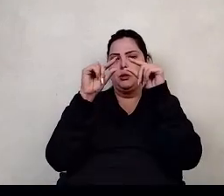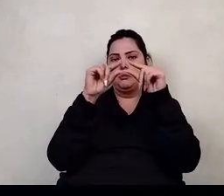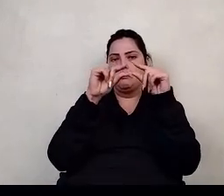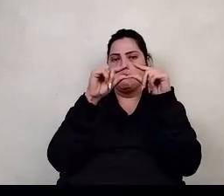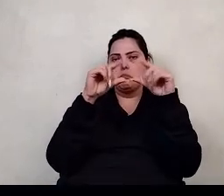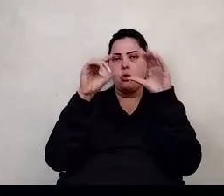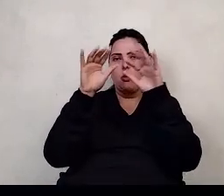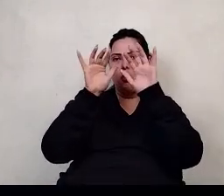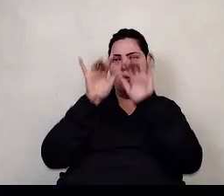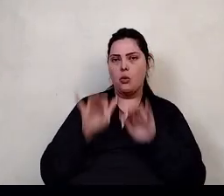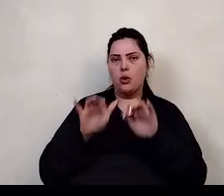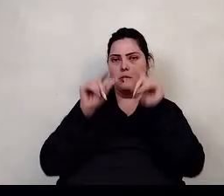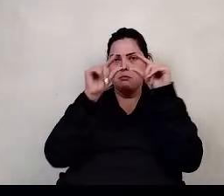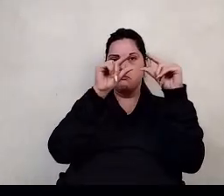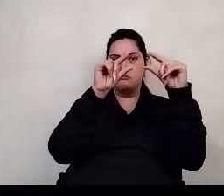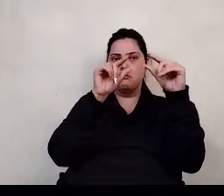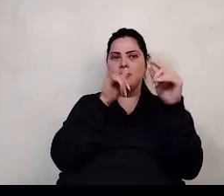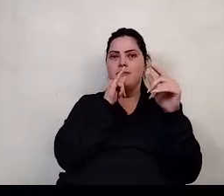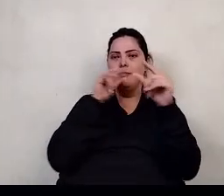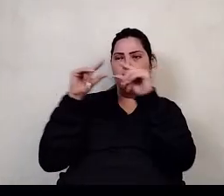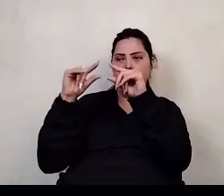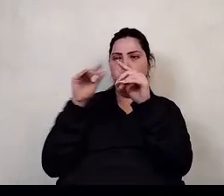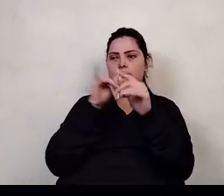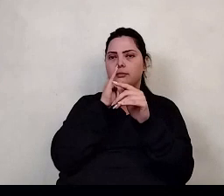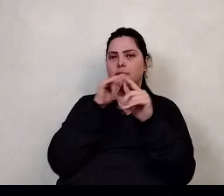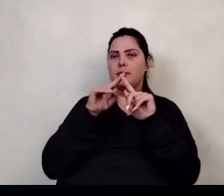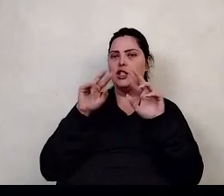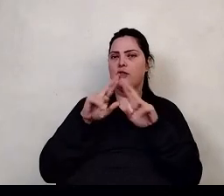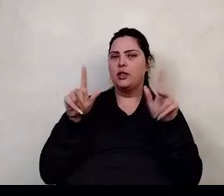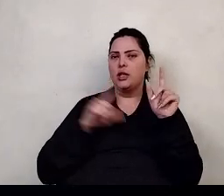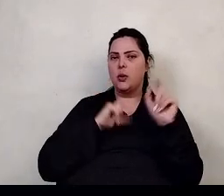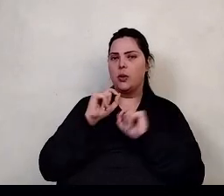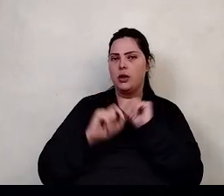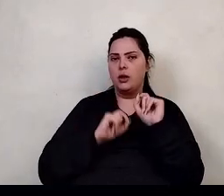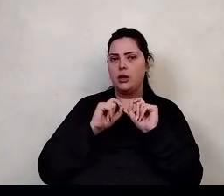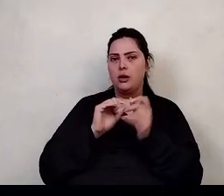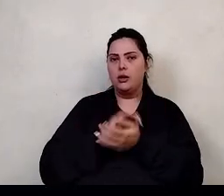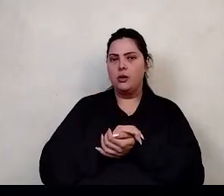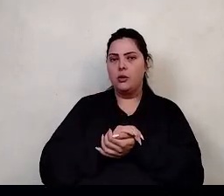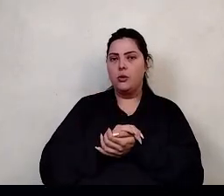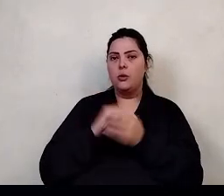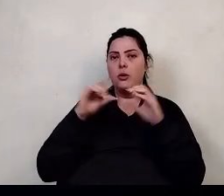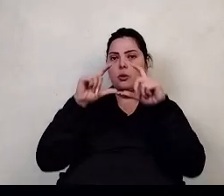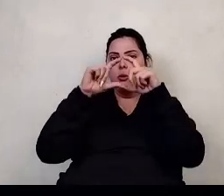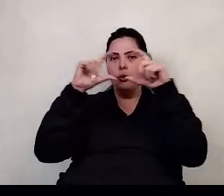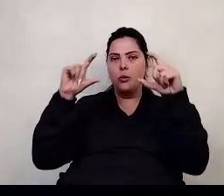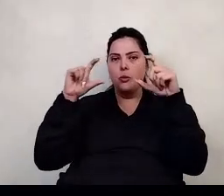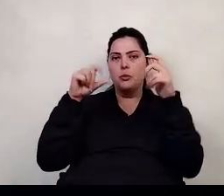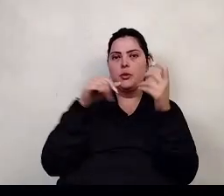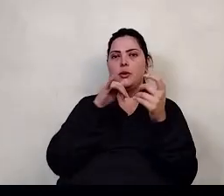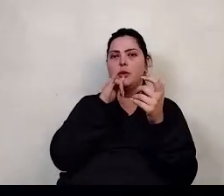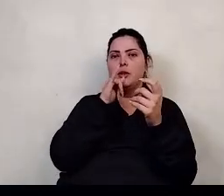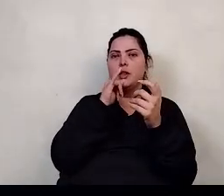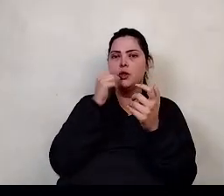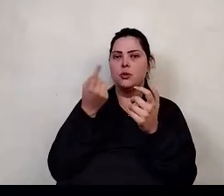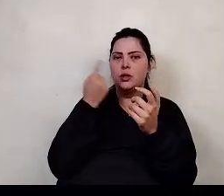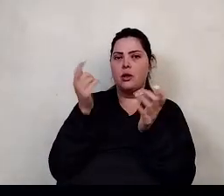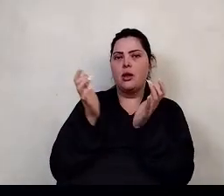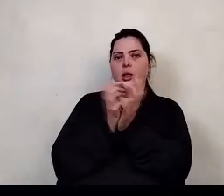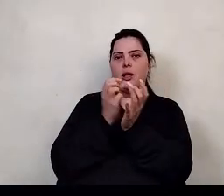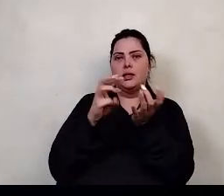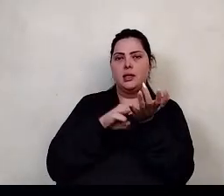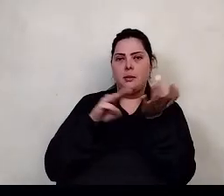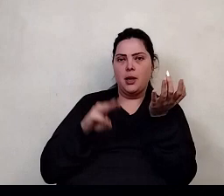Só que existe uma diferença sutil entre eles. Essa diferença é que o escopo do teste unitário, sim, são classes e métodos. Já o